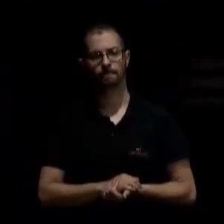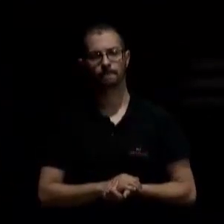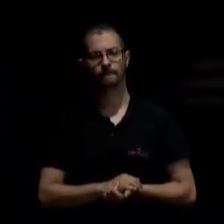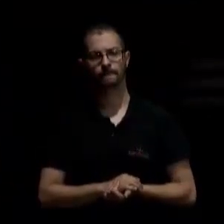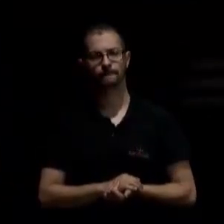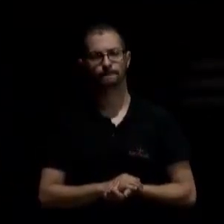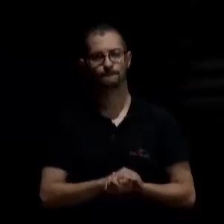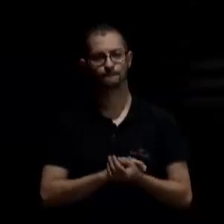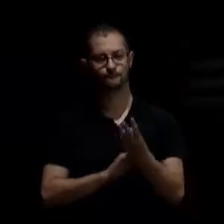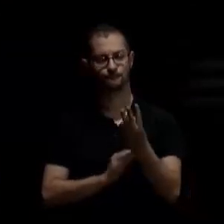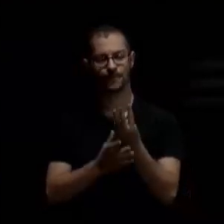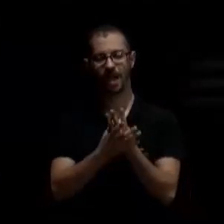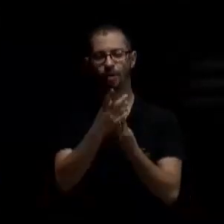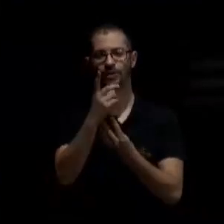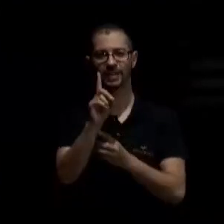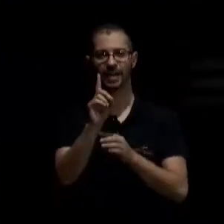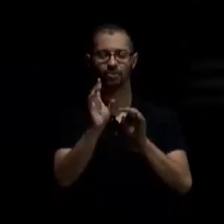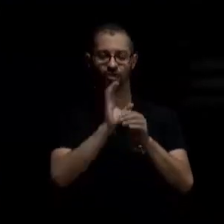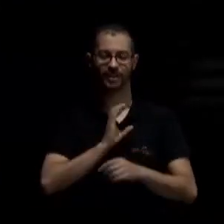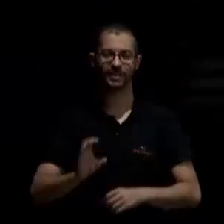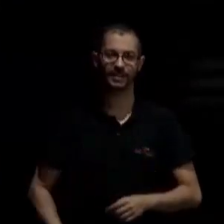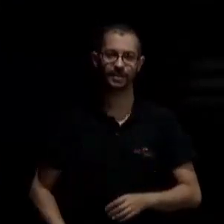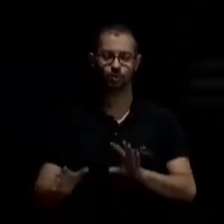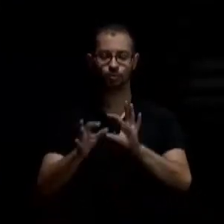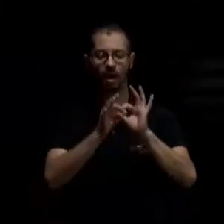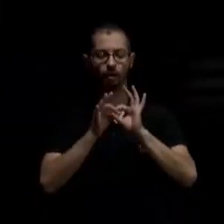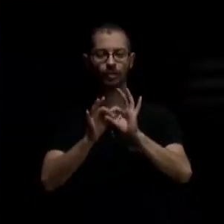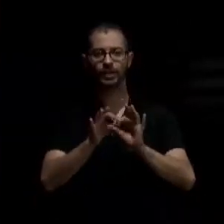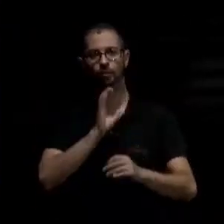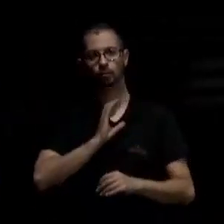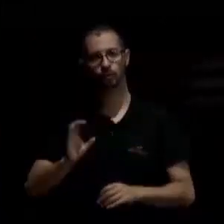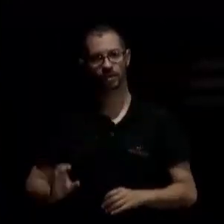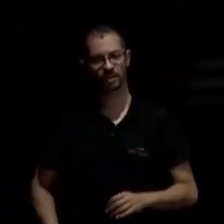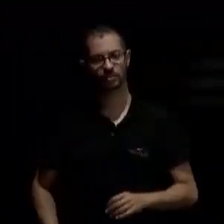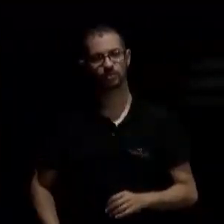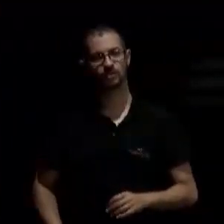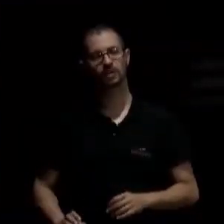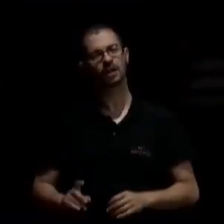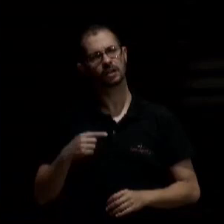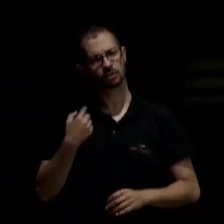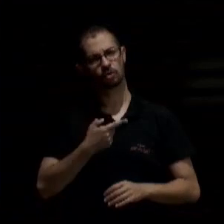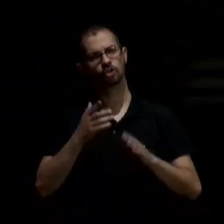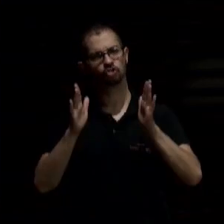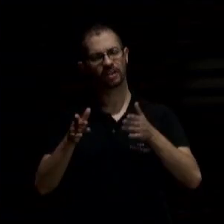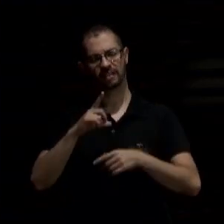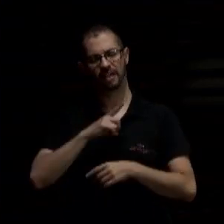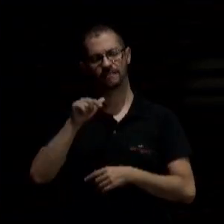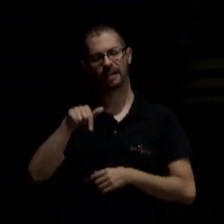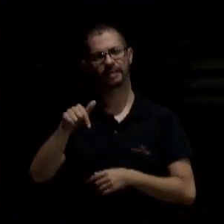A unidade em Cristo, a união com Cristo. Nós tivemos aqui esses